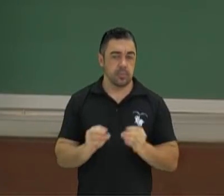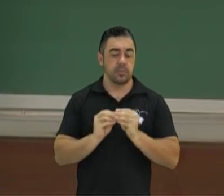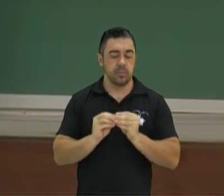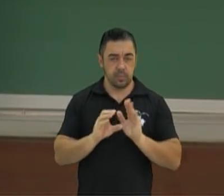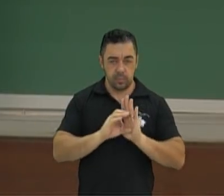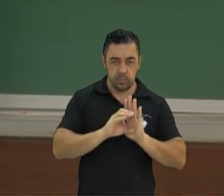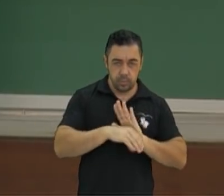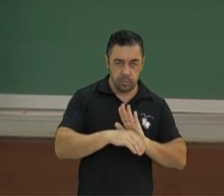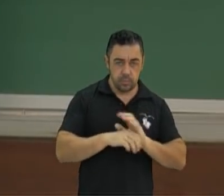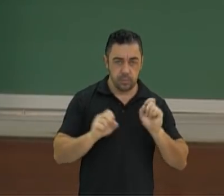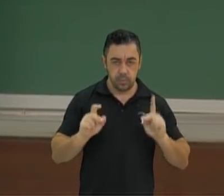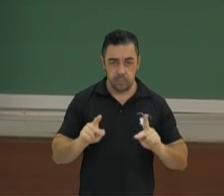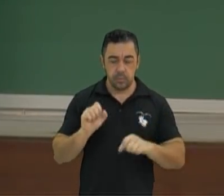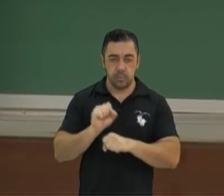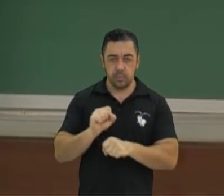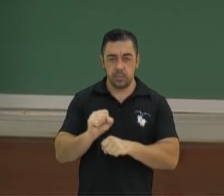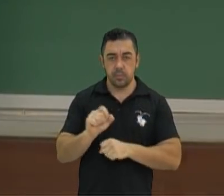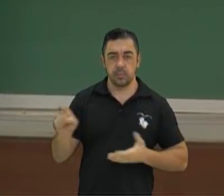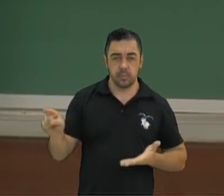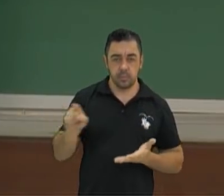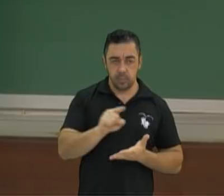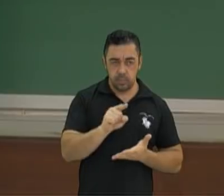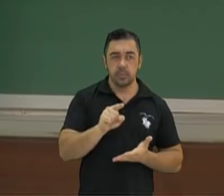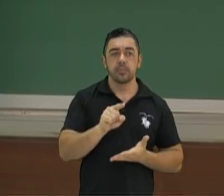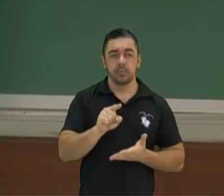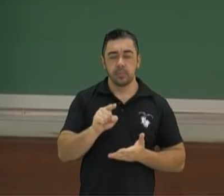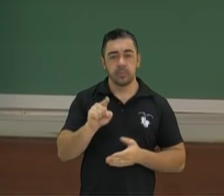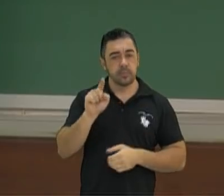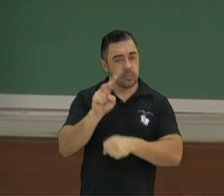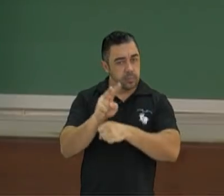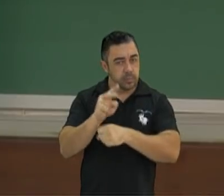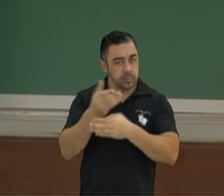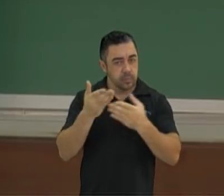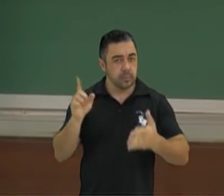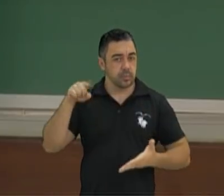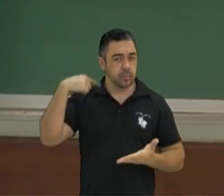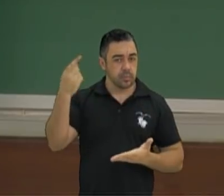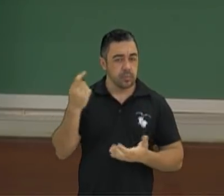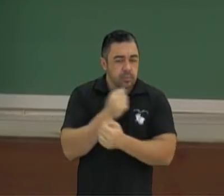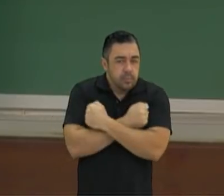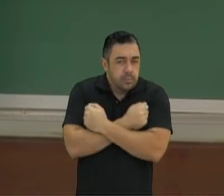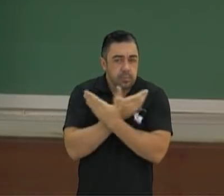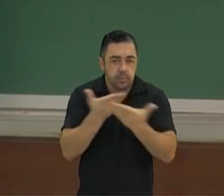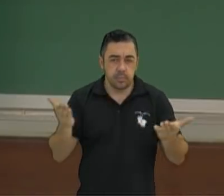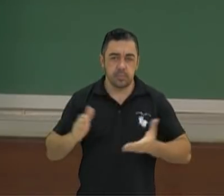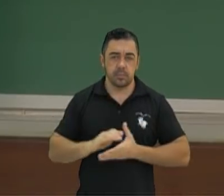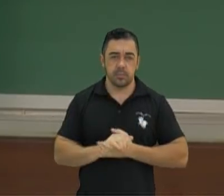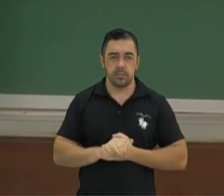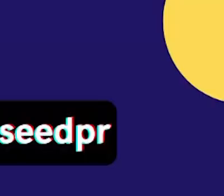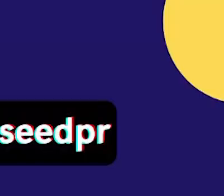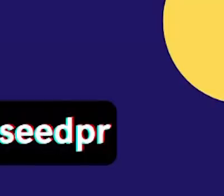esses conceitos. Então, eu aguardo vocês, se cuidem e até mais. Um abraço!